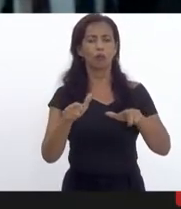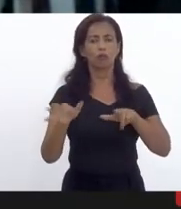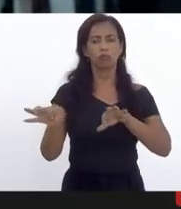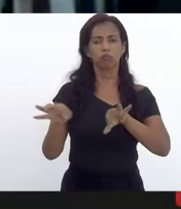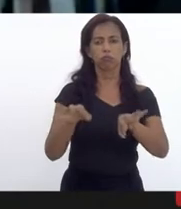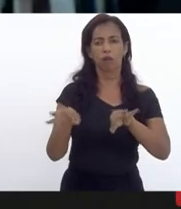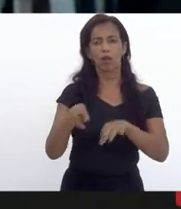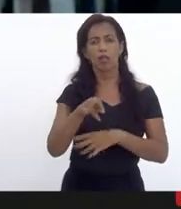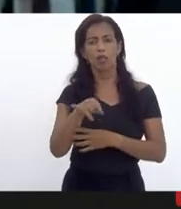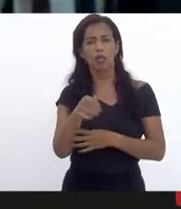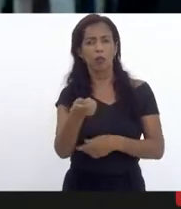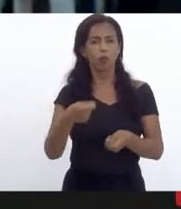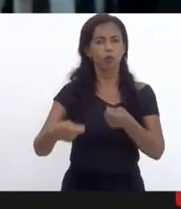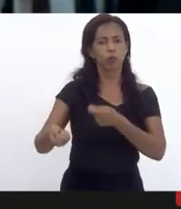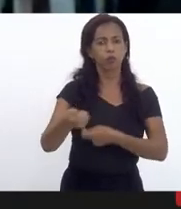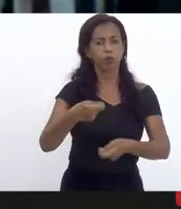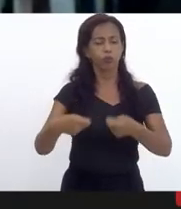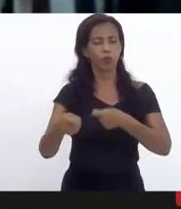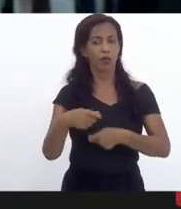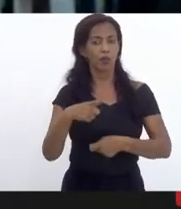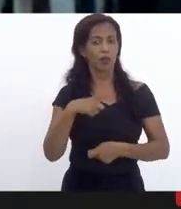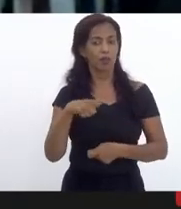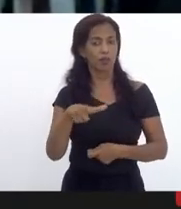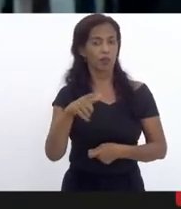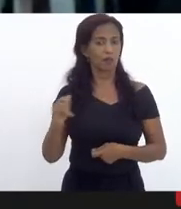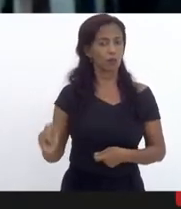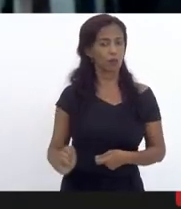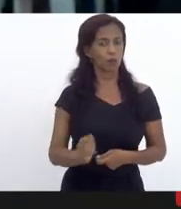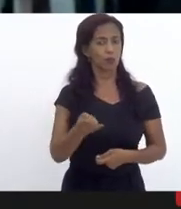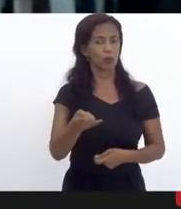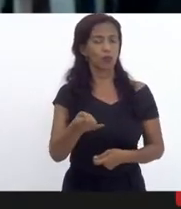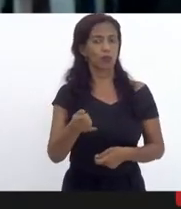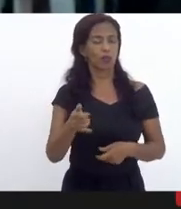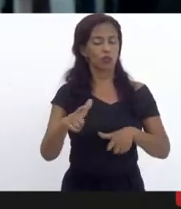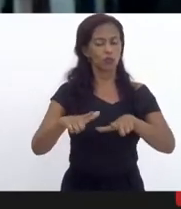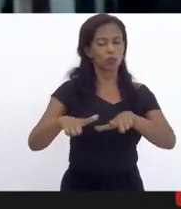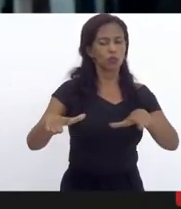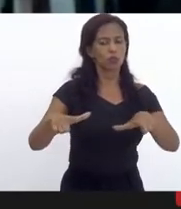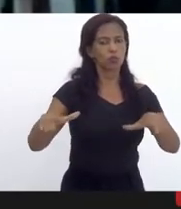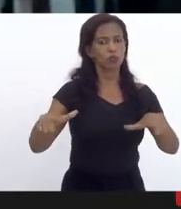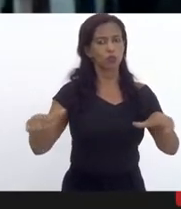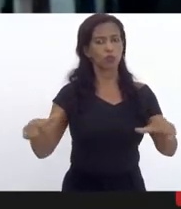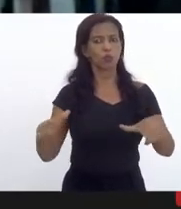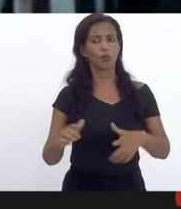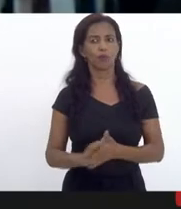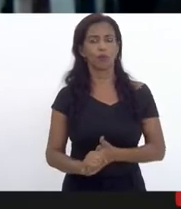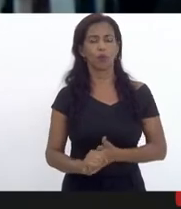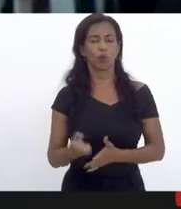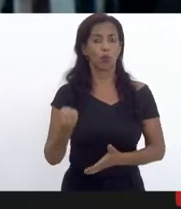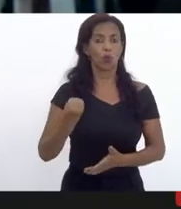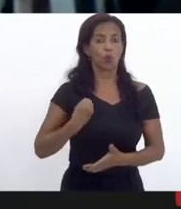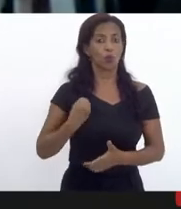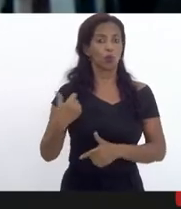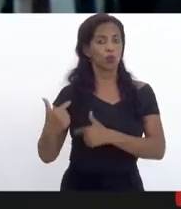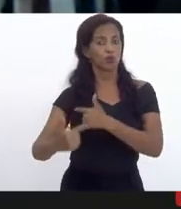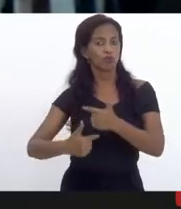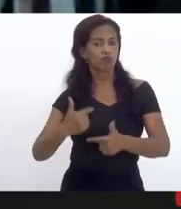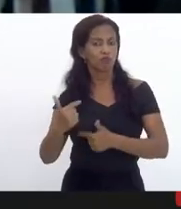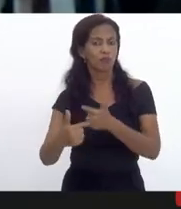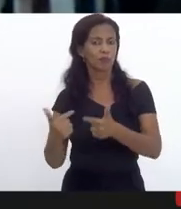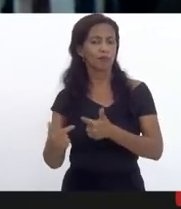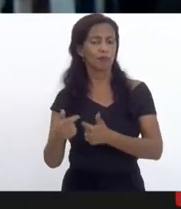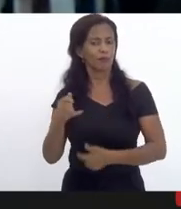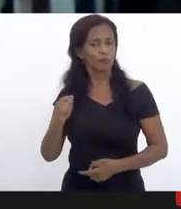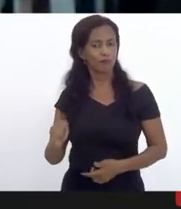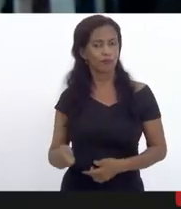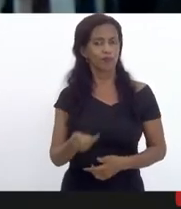outros negócios, tem também essa grande possibilidade de ampliar o número de empregos gerados. A